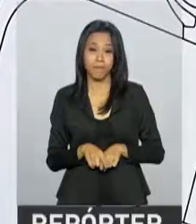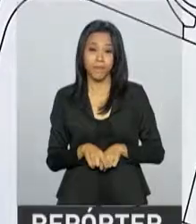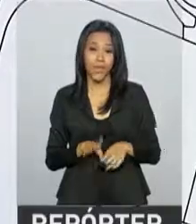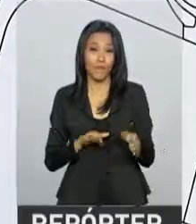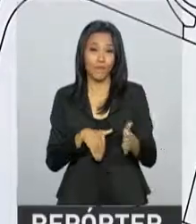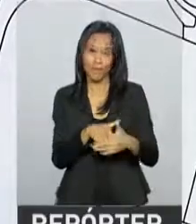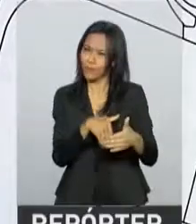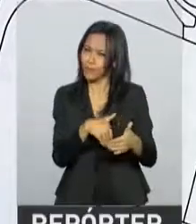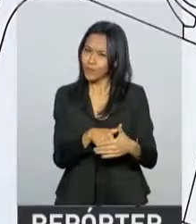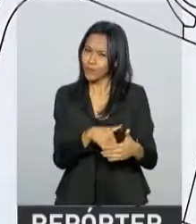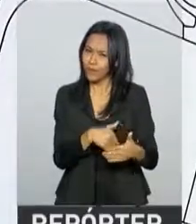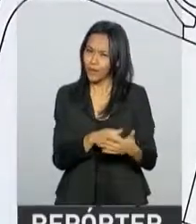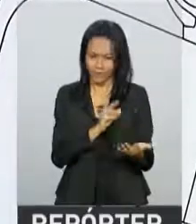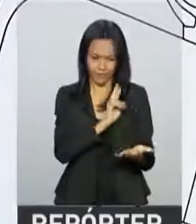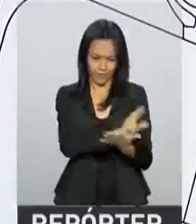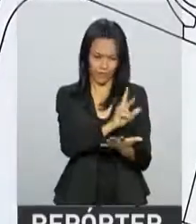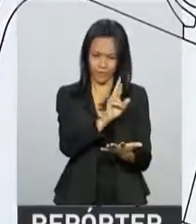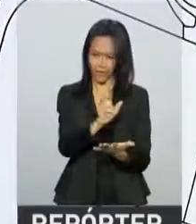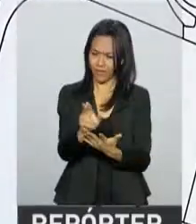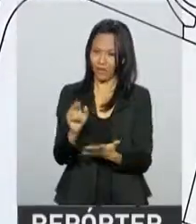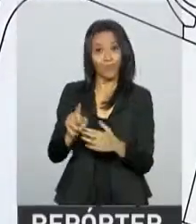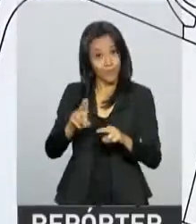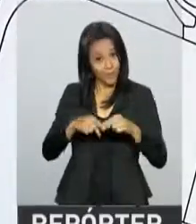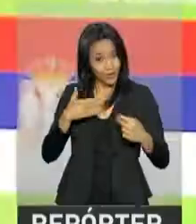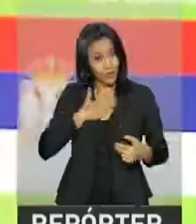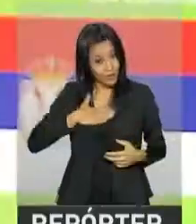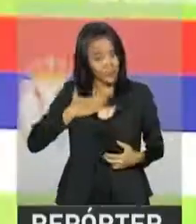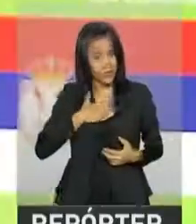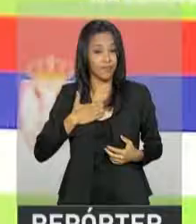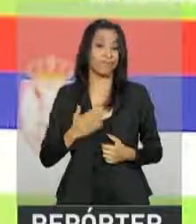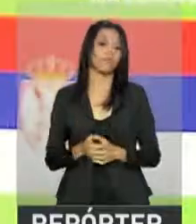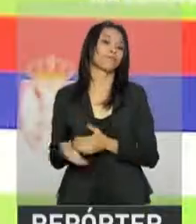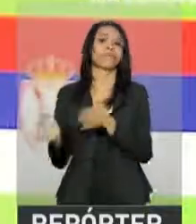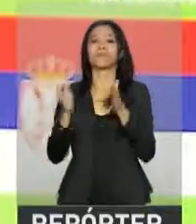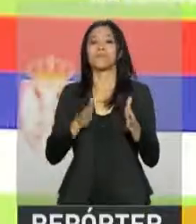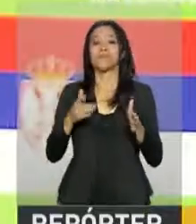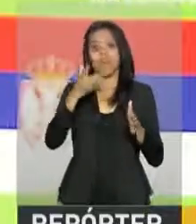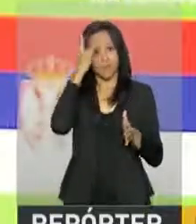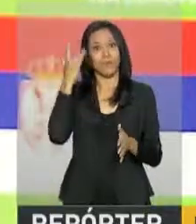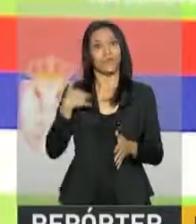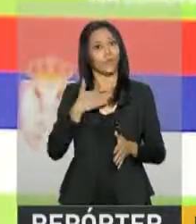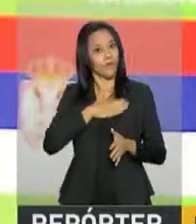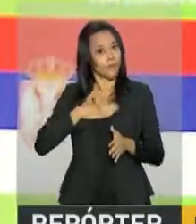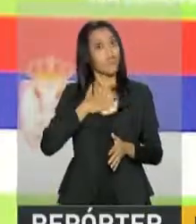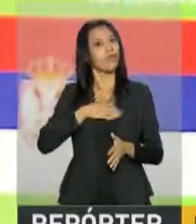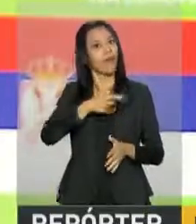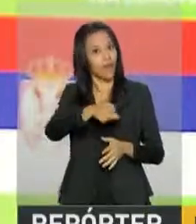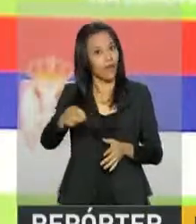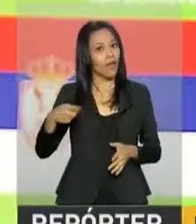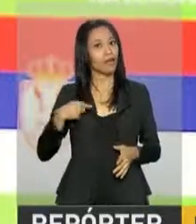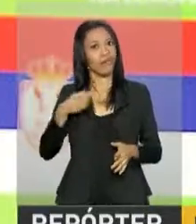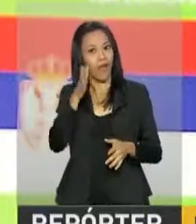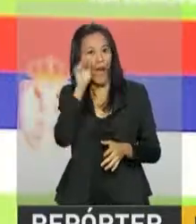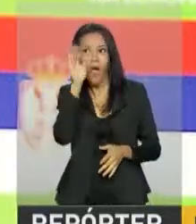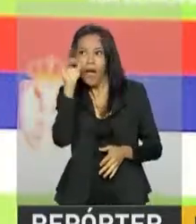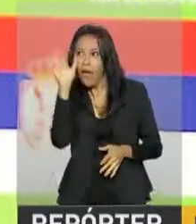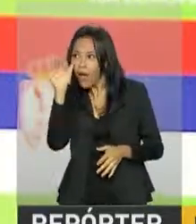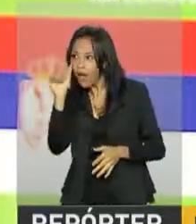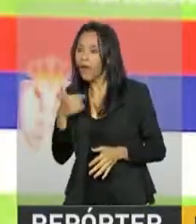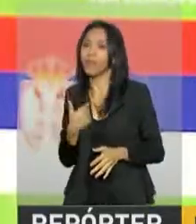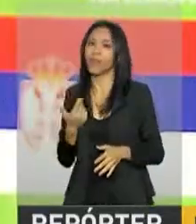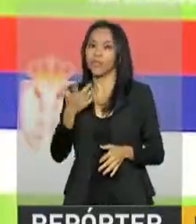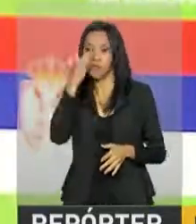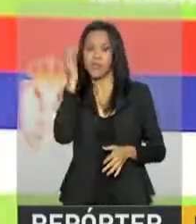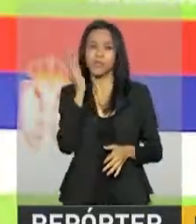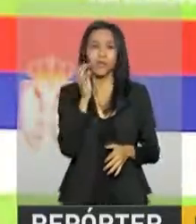futebol can várias a política que eu gostei pra esse pessoal gostou bastante se envolveu com os textos com acervo a gente viu o